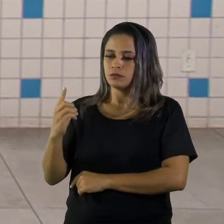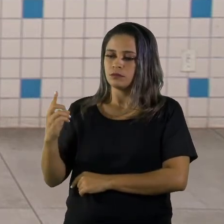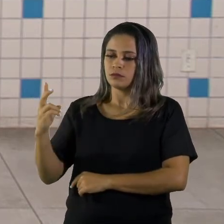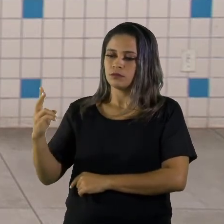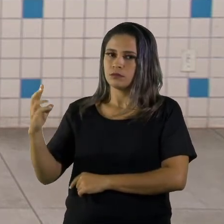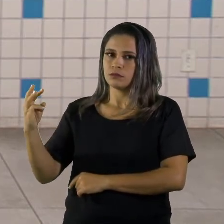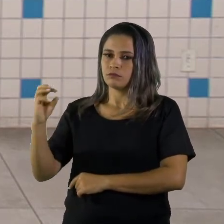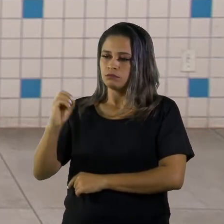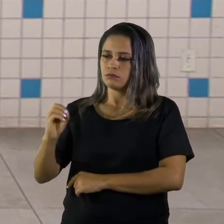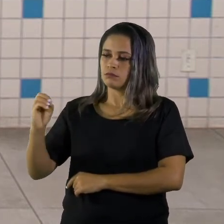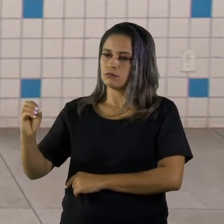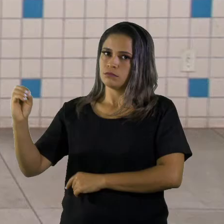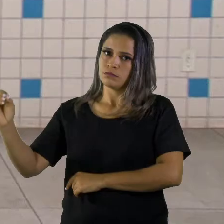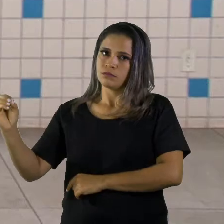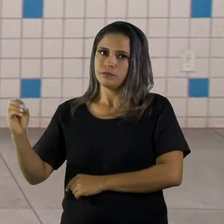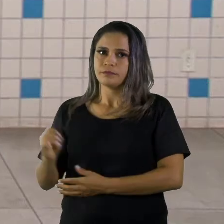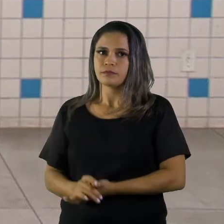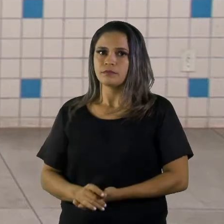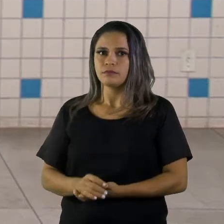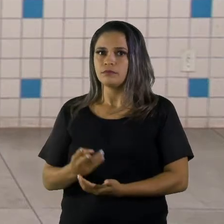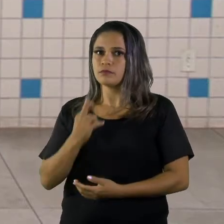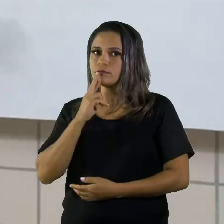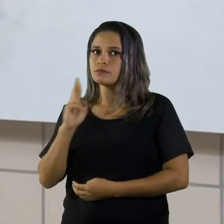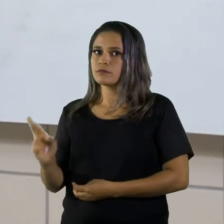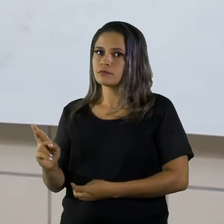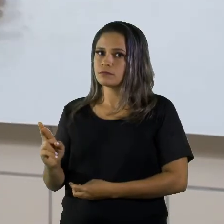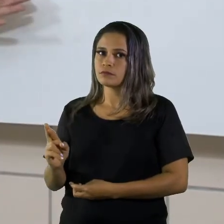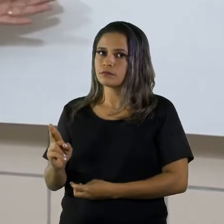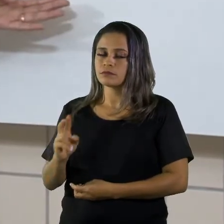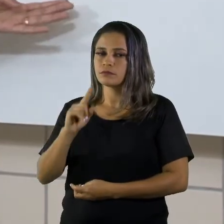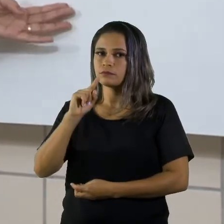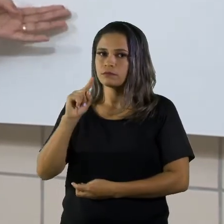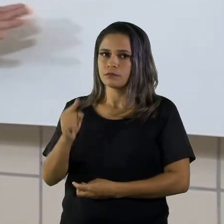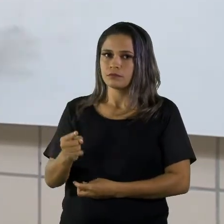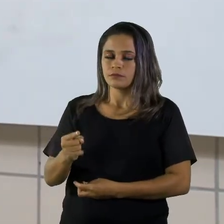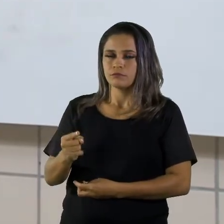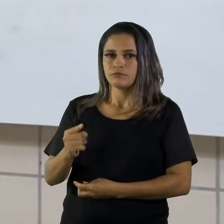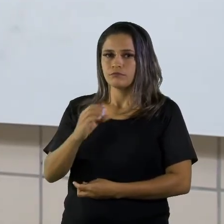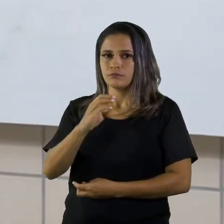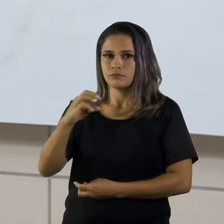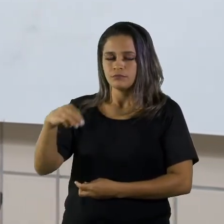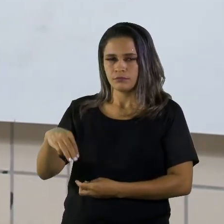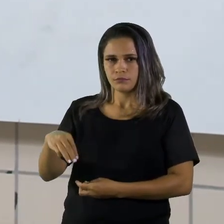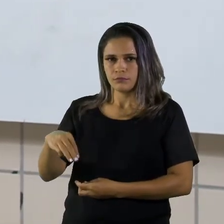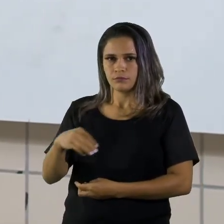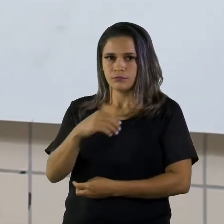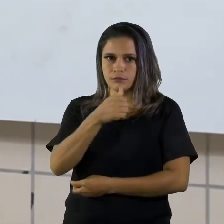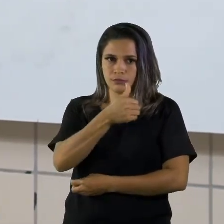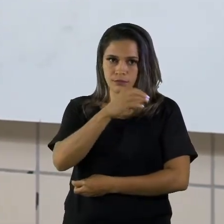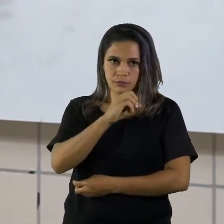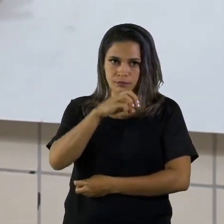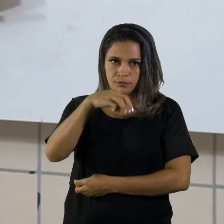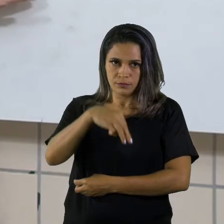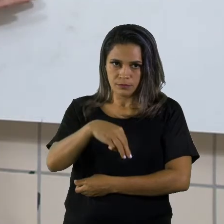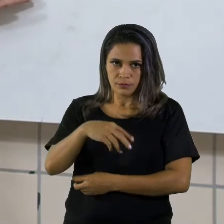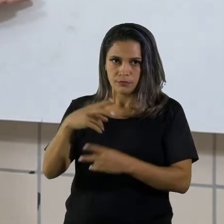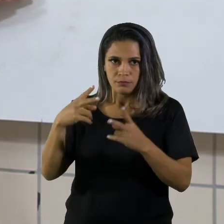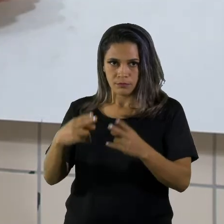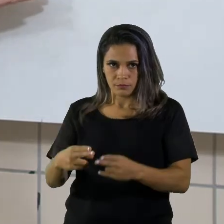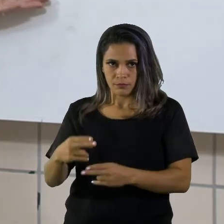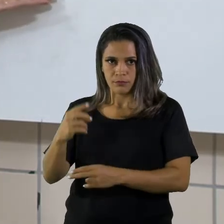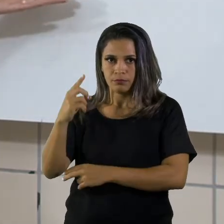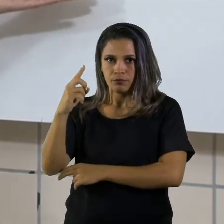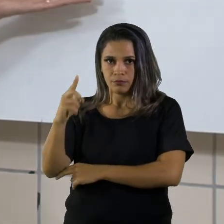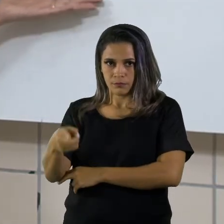3. Qual foi o resultado que deu? 1000 centímetros. 10 metros é a mesma coisa